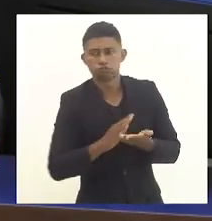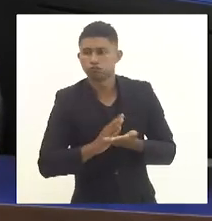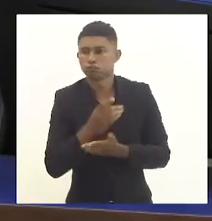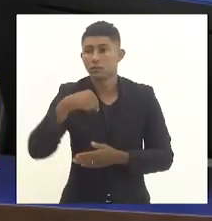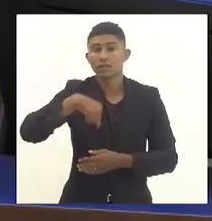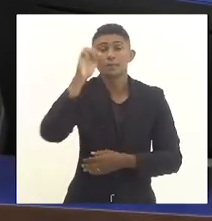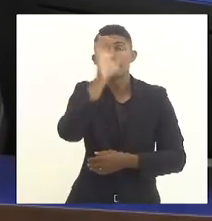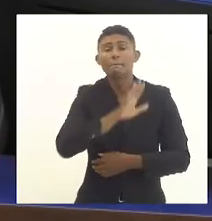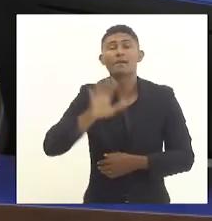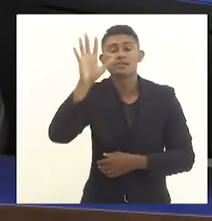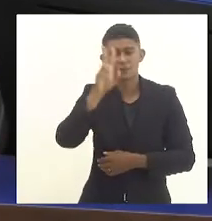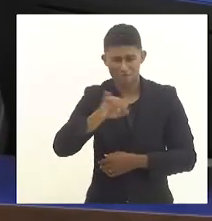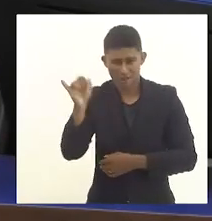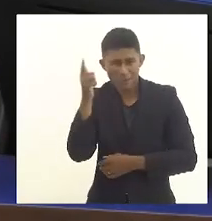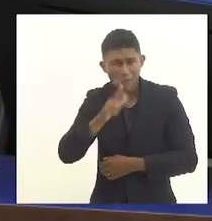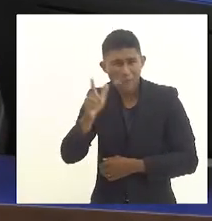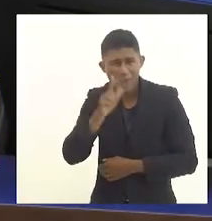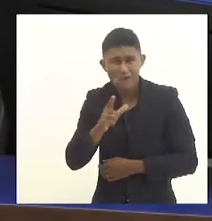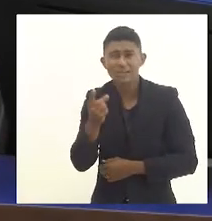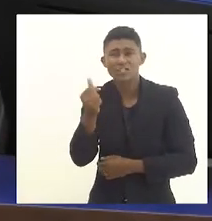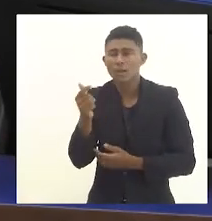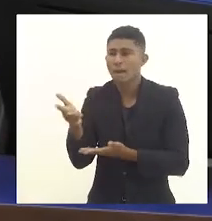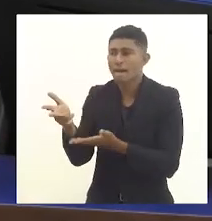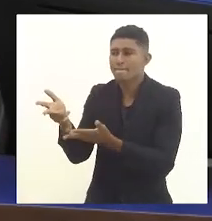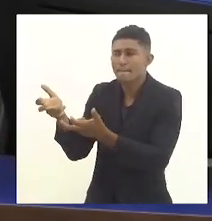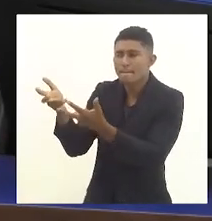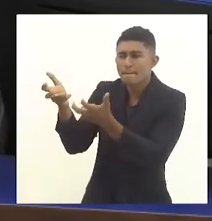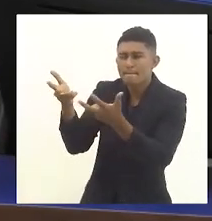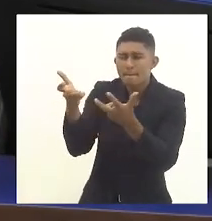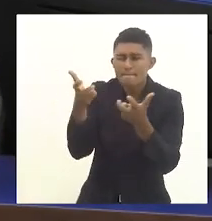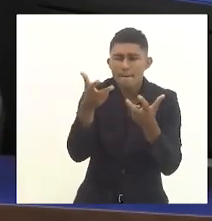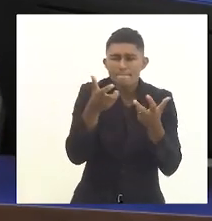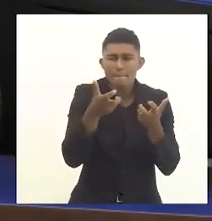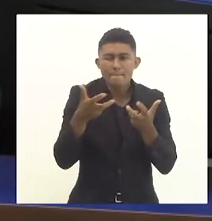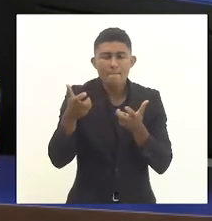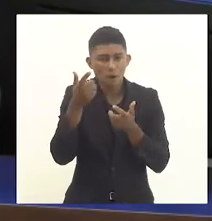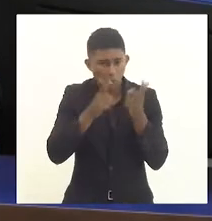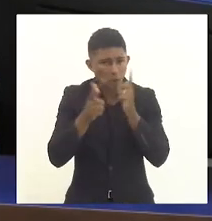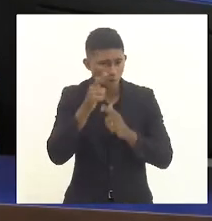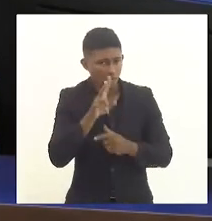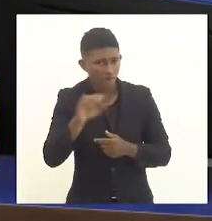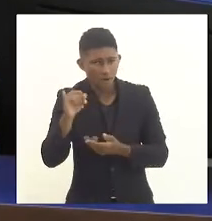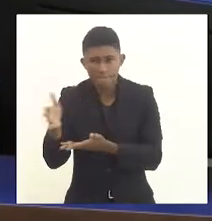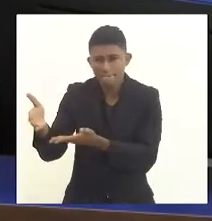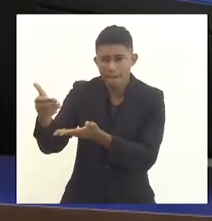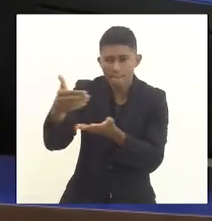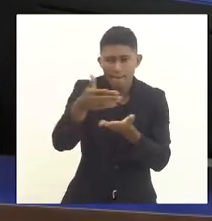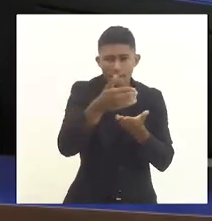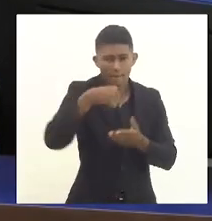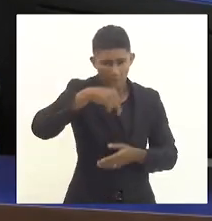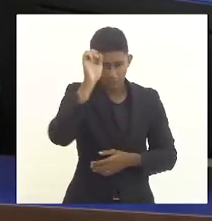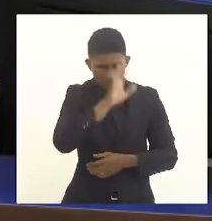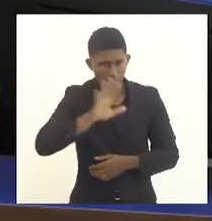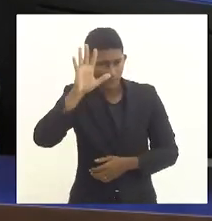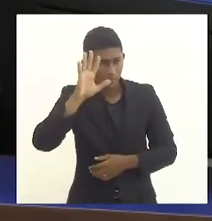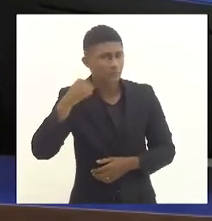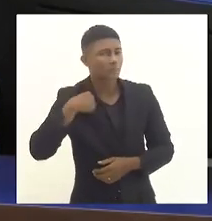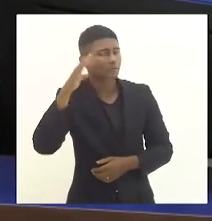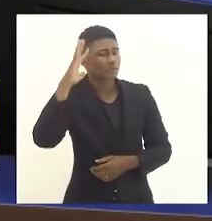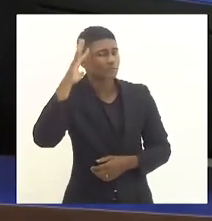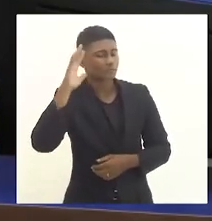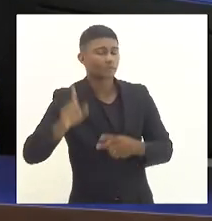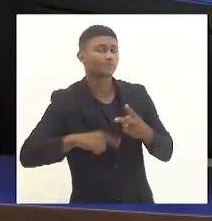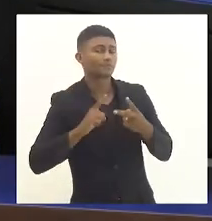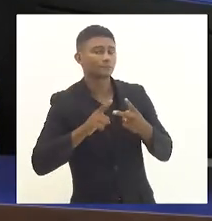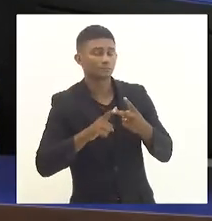vamos captar desses 100 trilhões de dólares para movimentar essa economia. E o segundo fator importante é para que nós consigamos